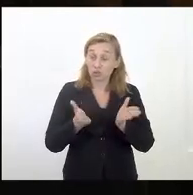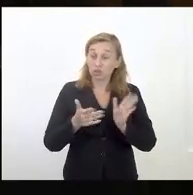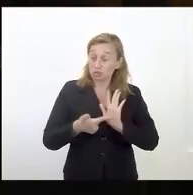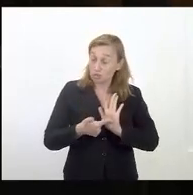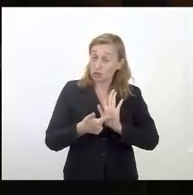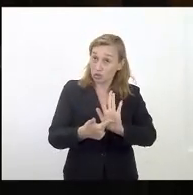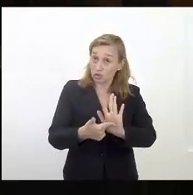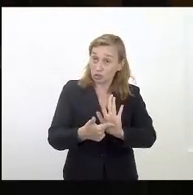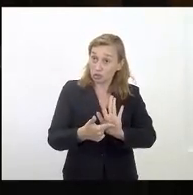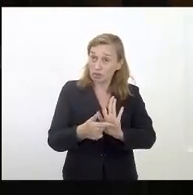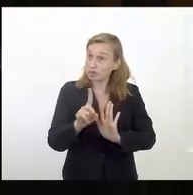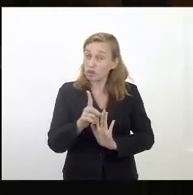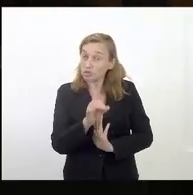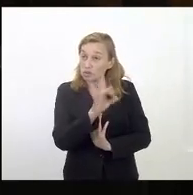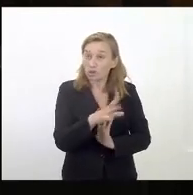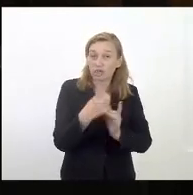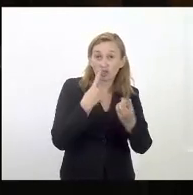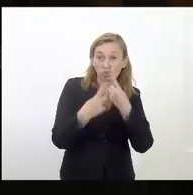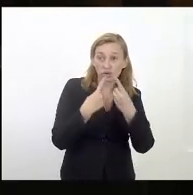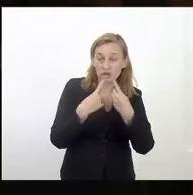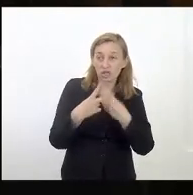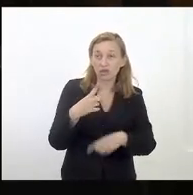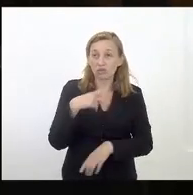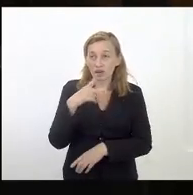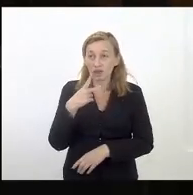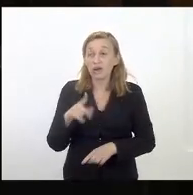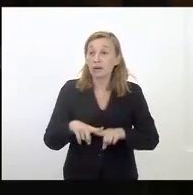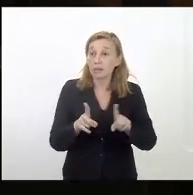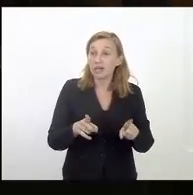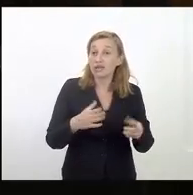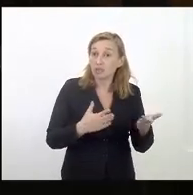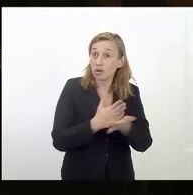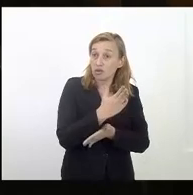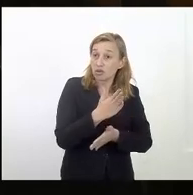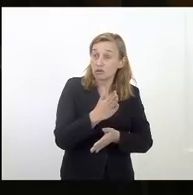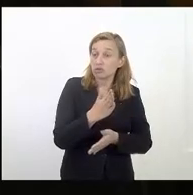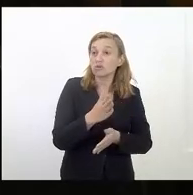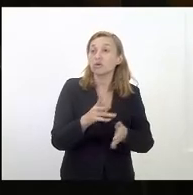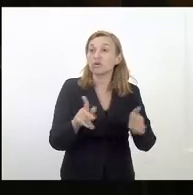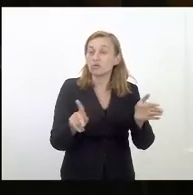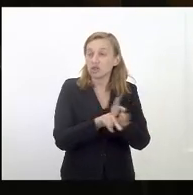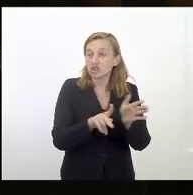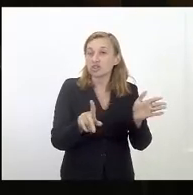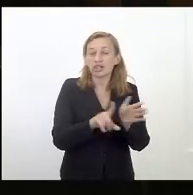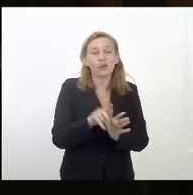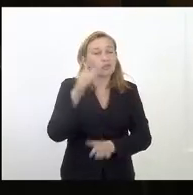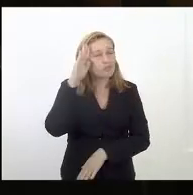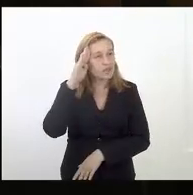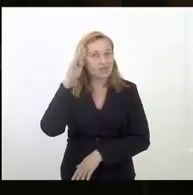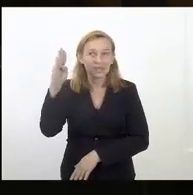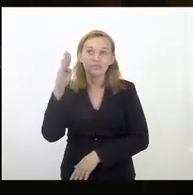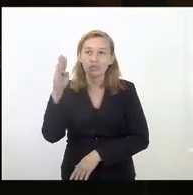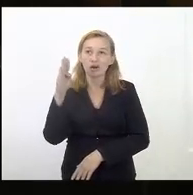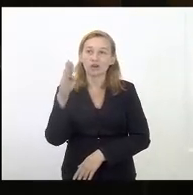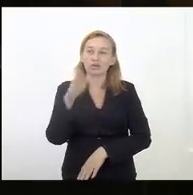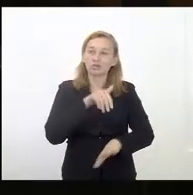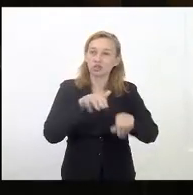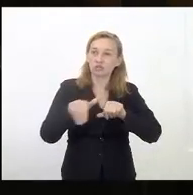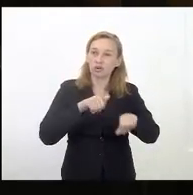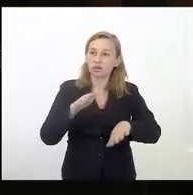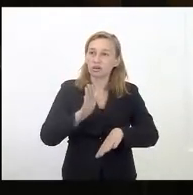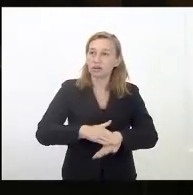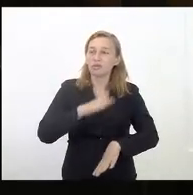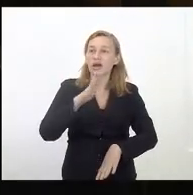demonstração não só na discussão que eu acabei de trazer mas aprovando o projeto de lei fundamental para o chamamento de